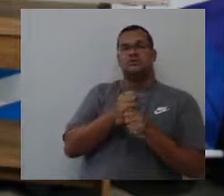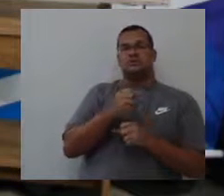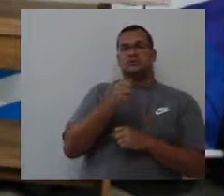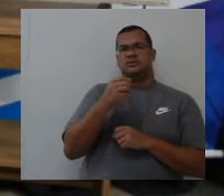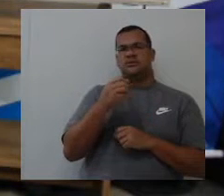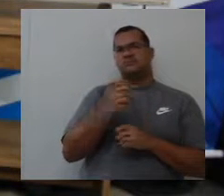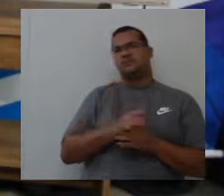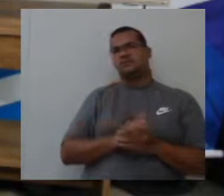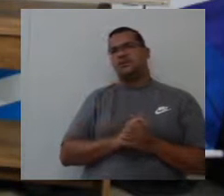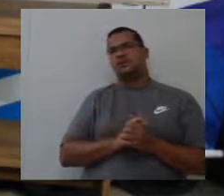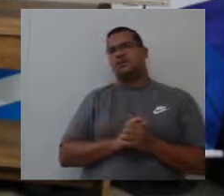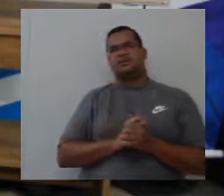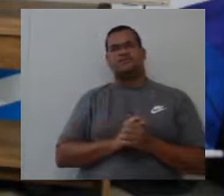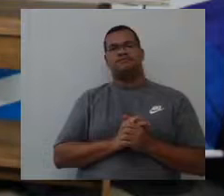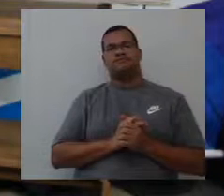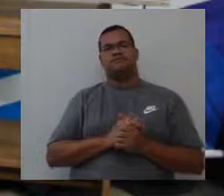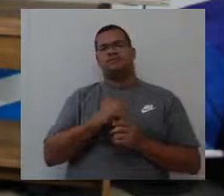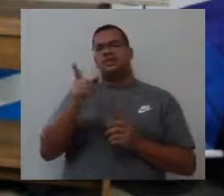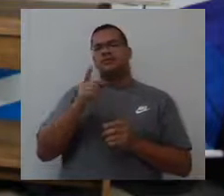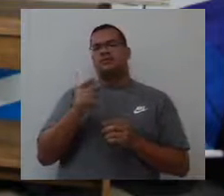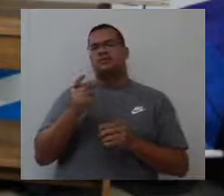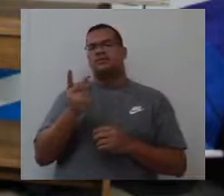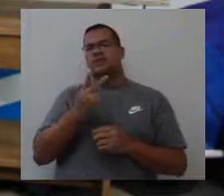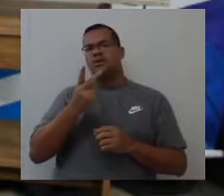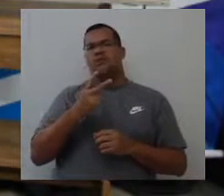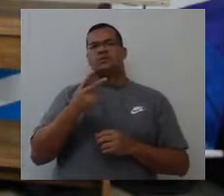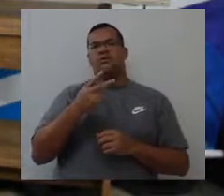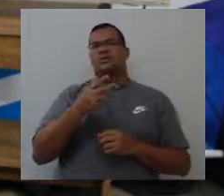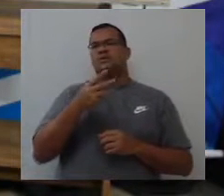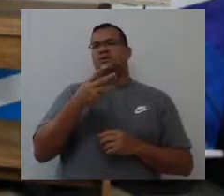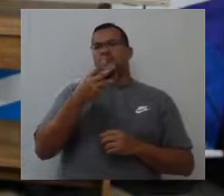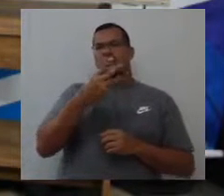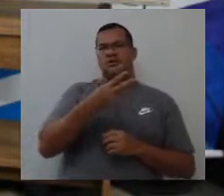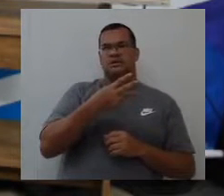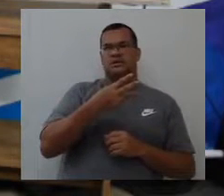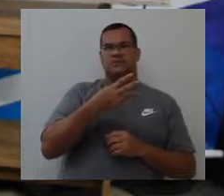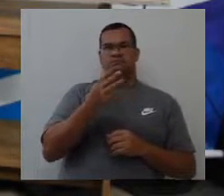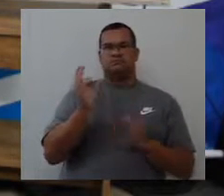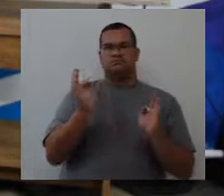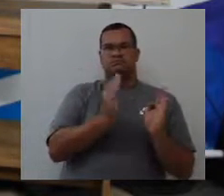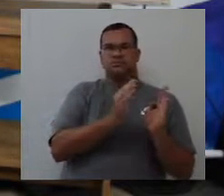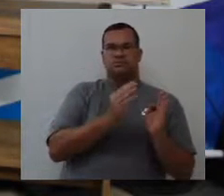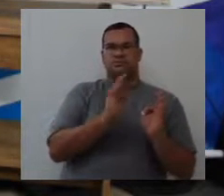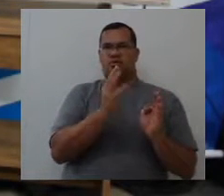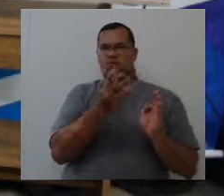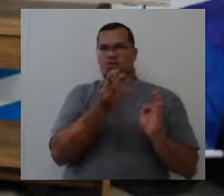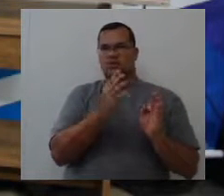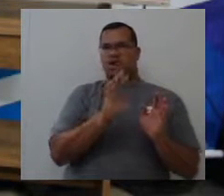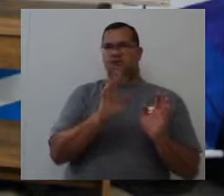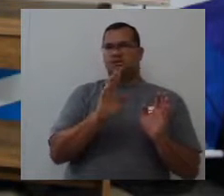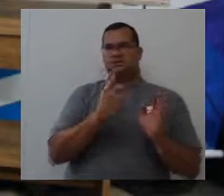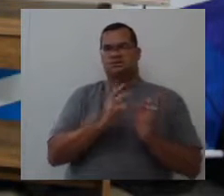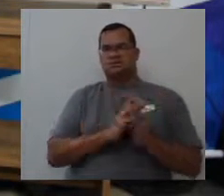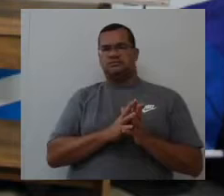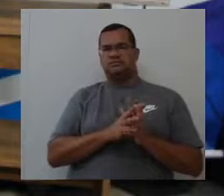4,30. E aqui o preço, o 9 final, vai aproximar o número para R$ 4,00. Então tu vai